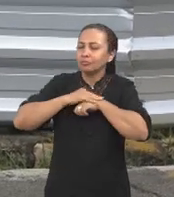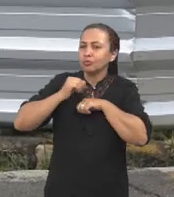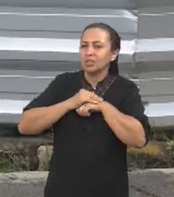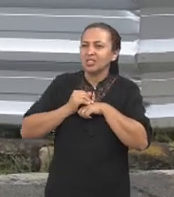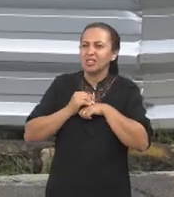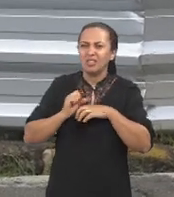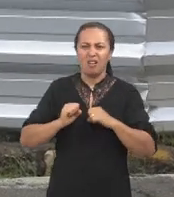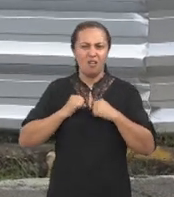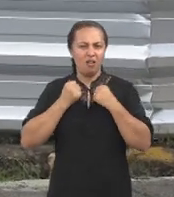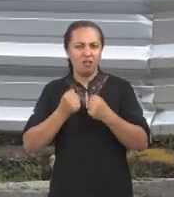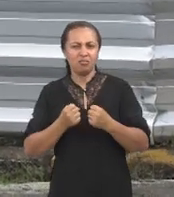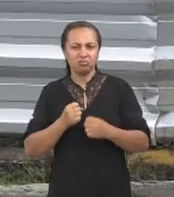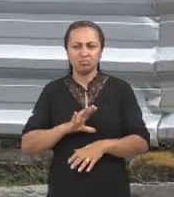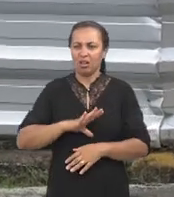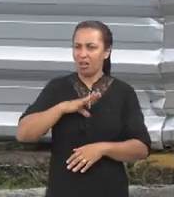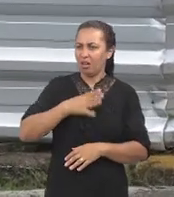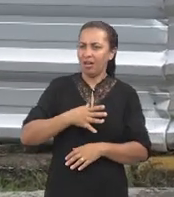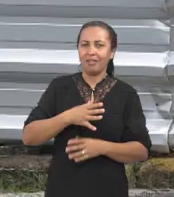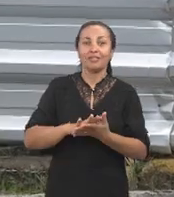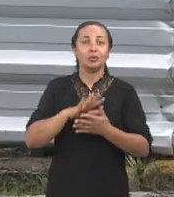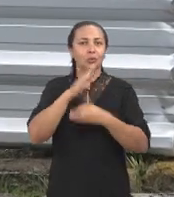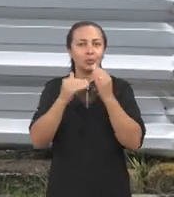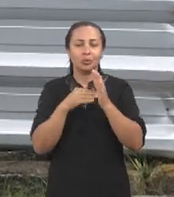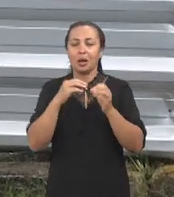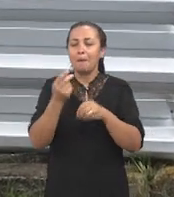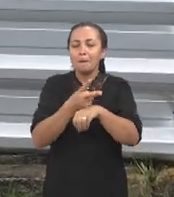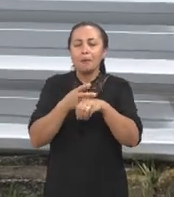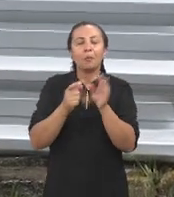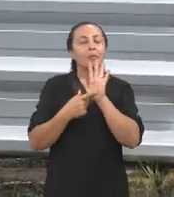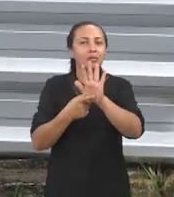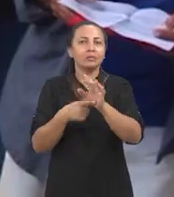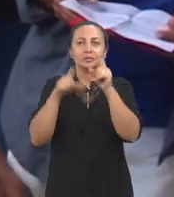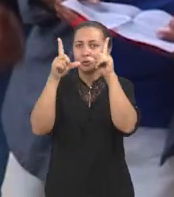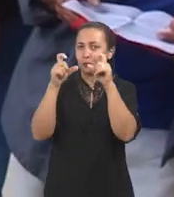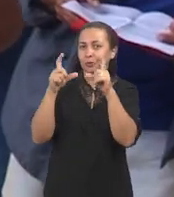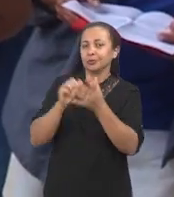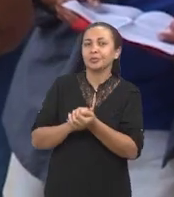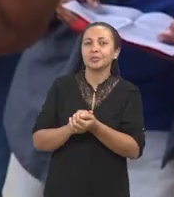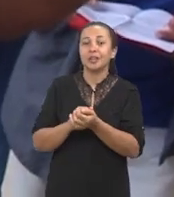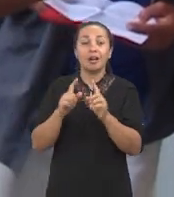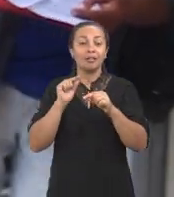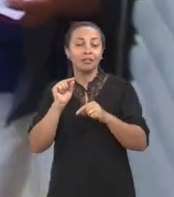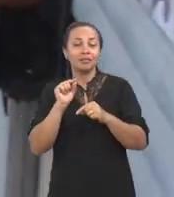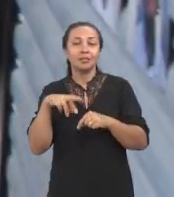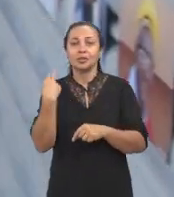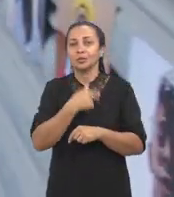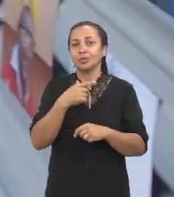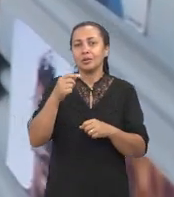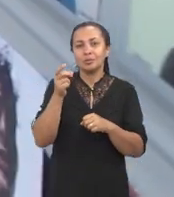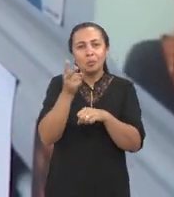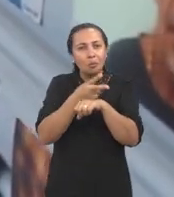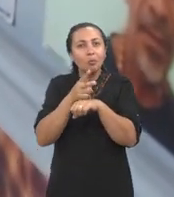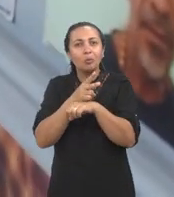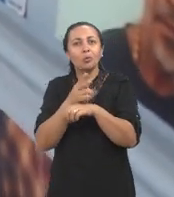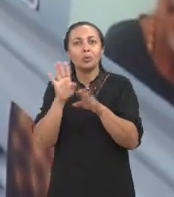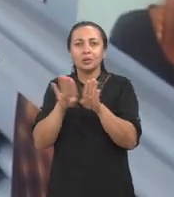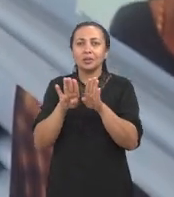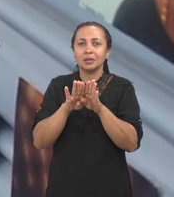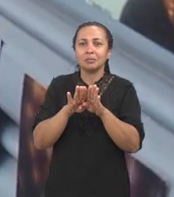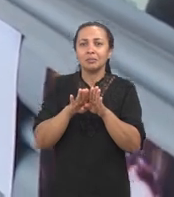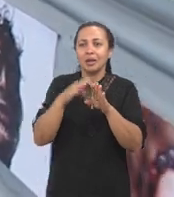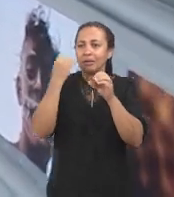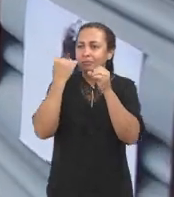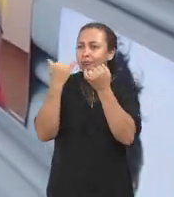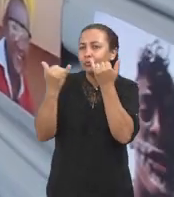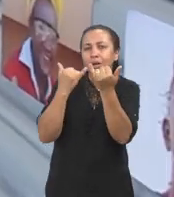as indignações é tudo que a gente busca nós trava fotografia né E que a gente tenta